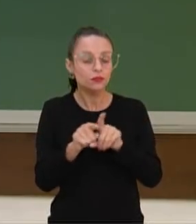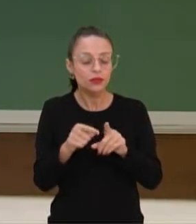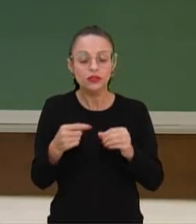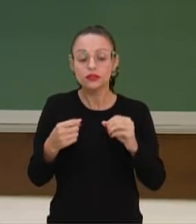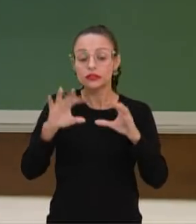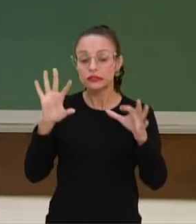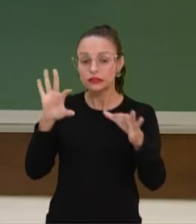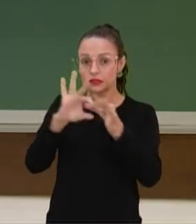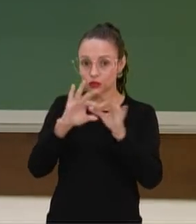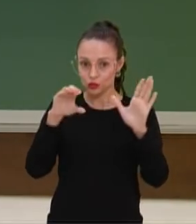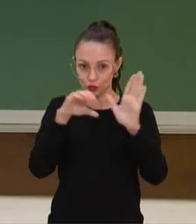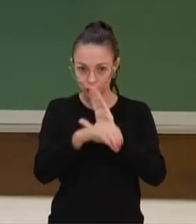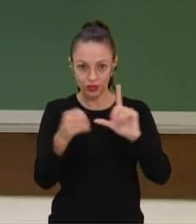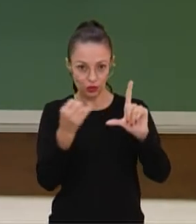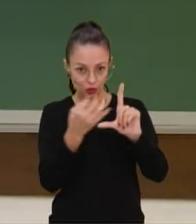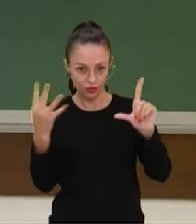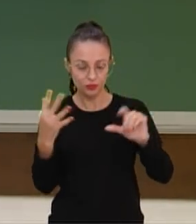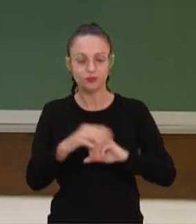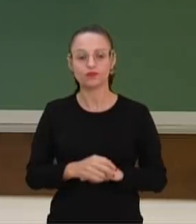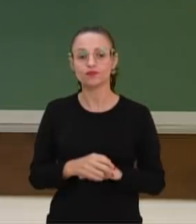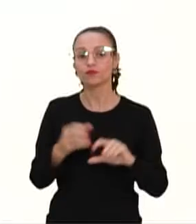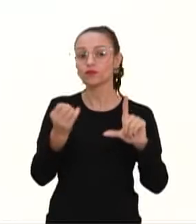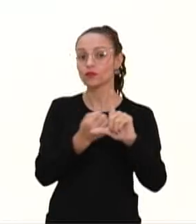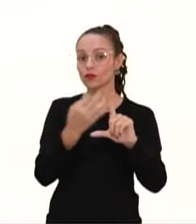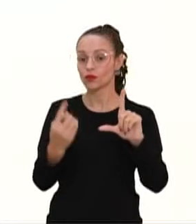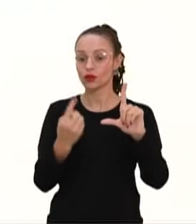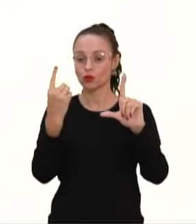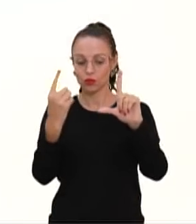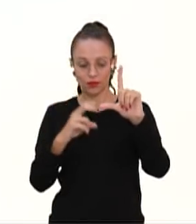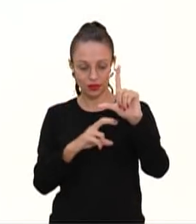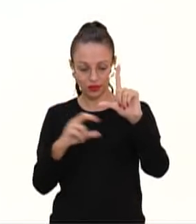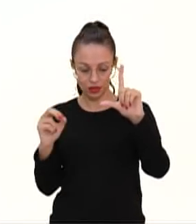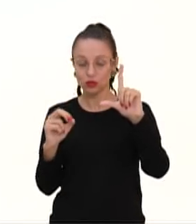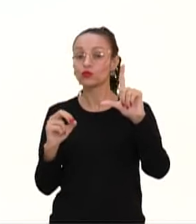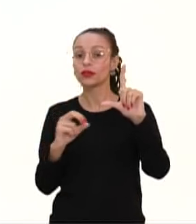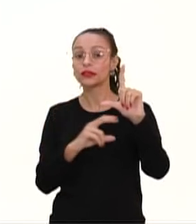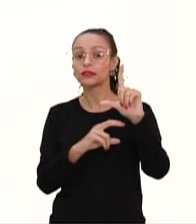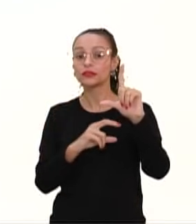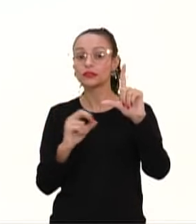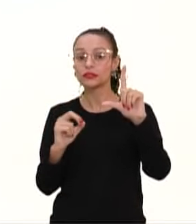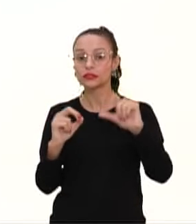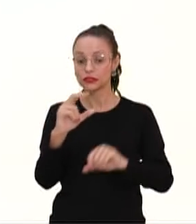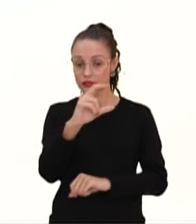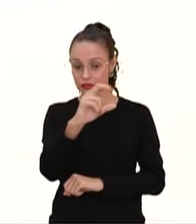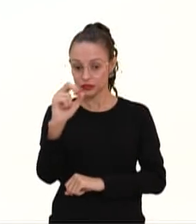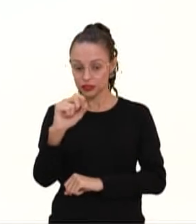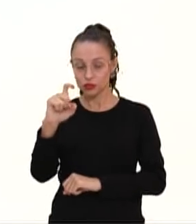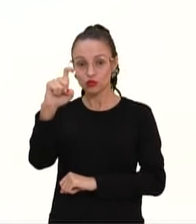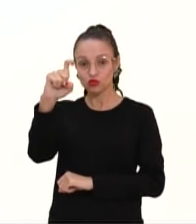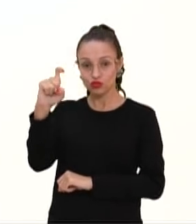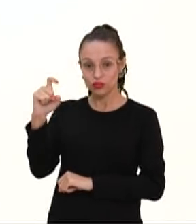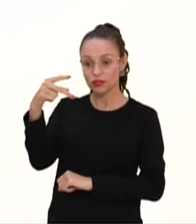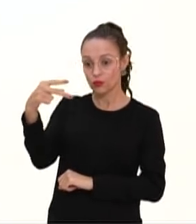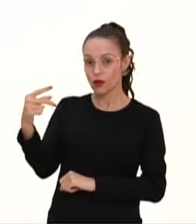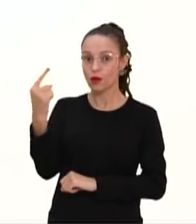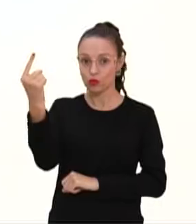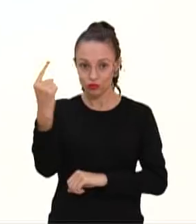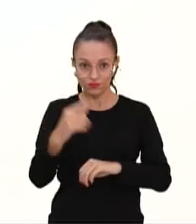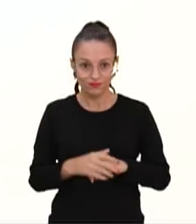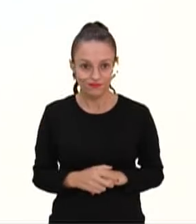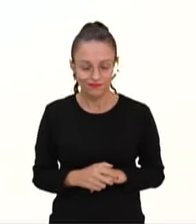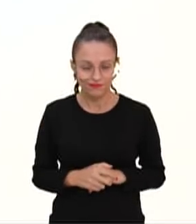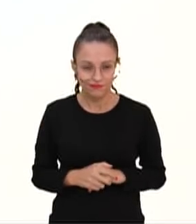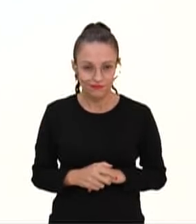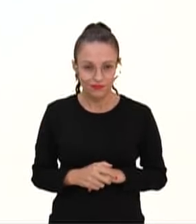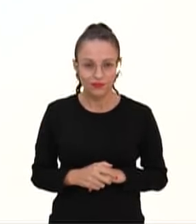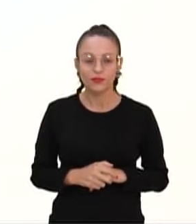logaritmo. Log de 1 na base 500, 500 elevado a x igual a 1.